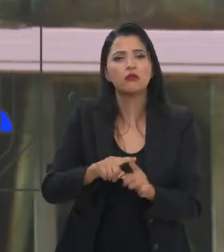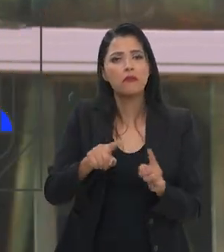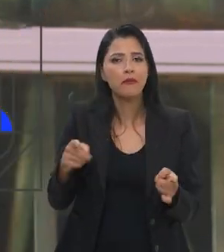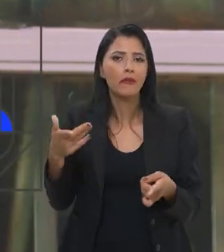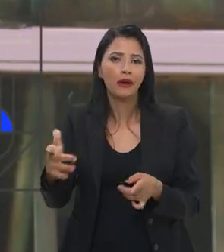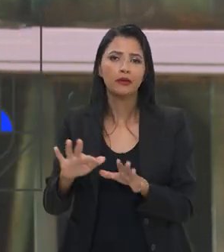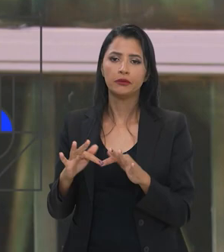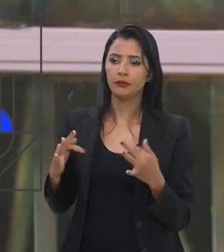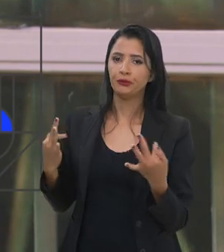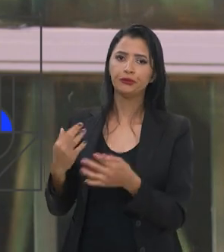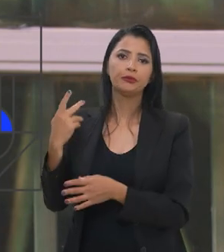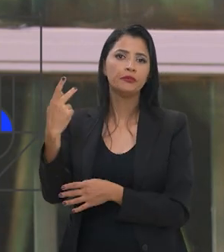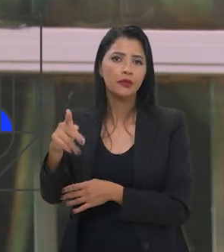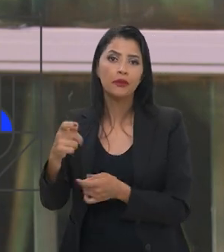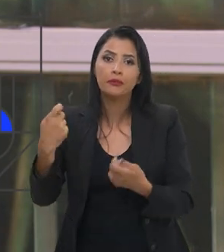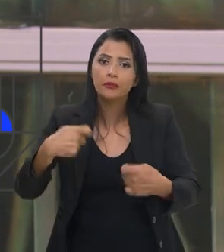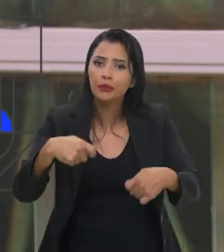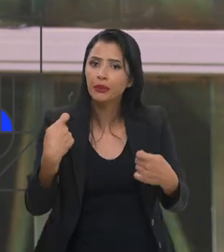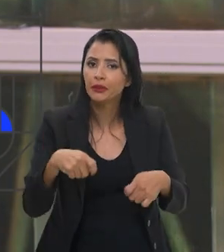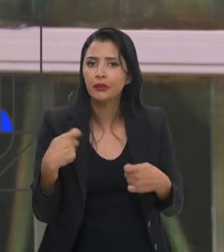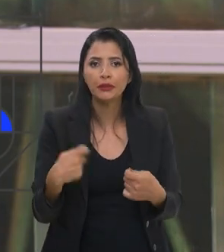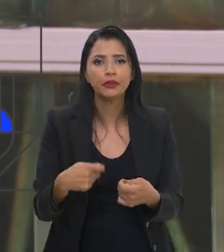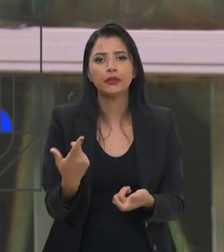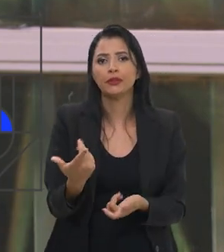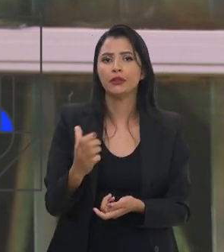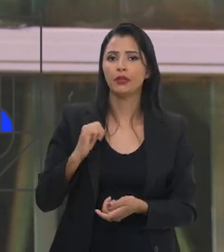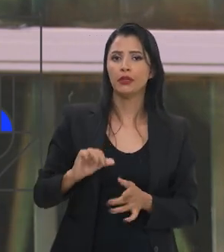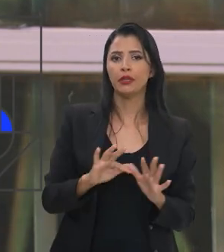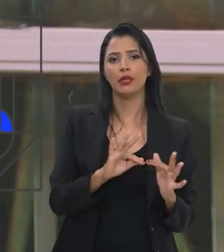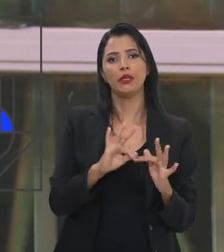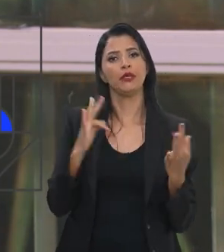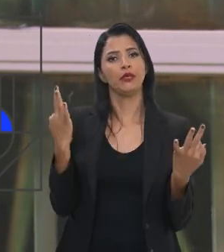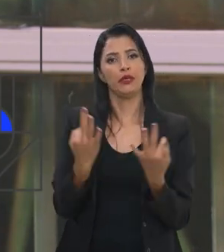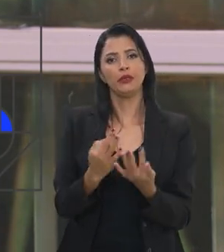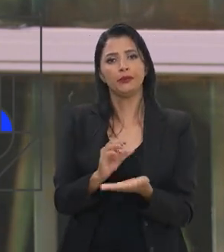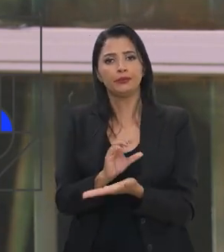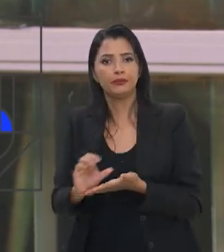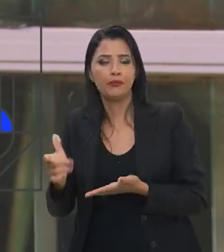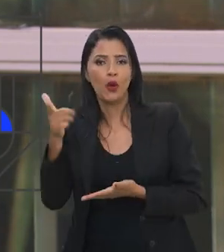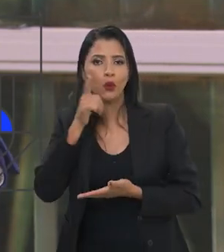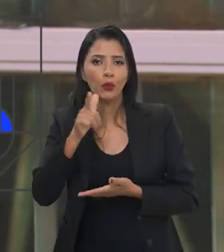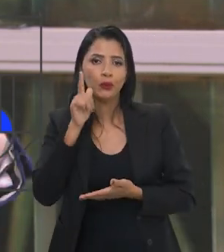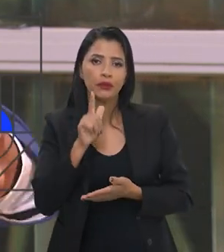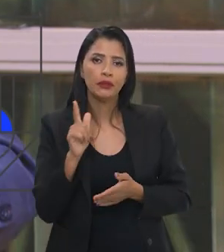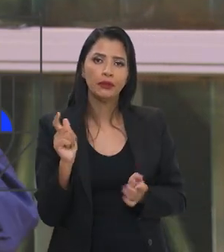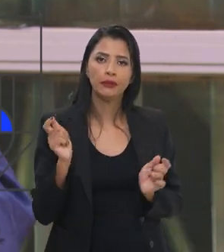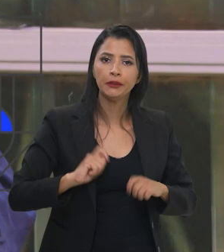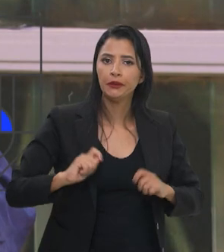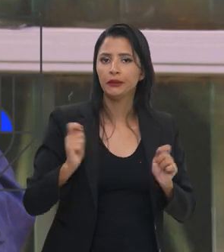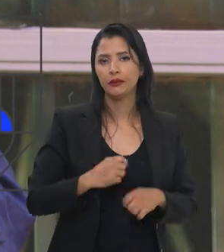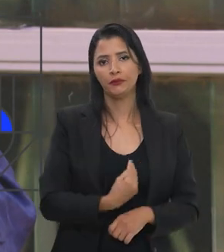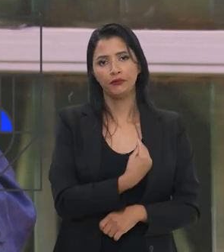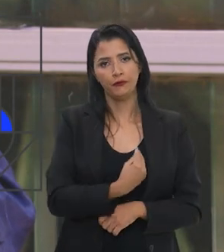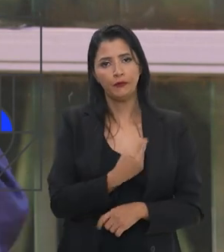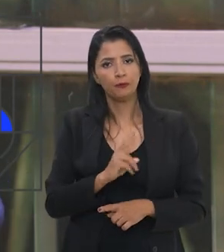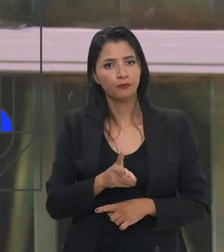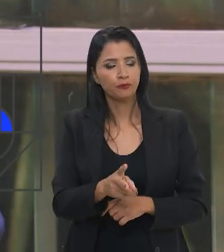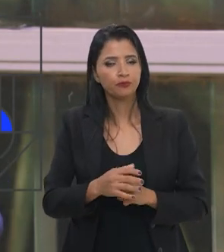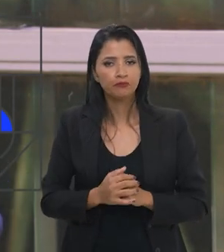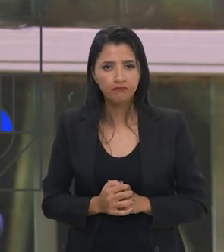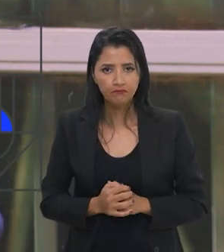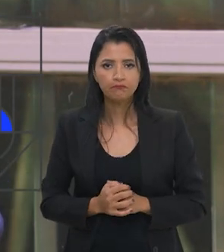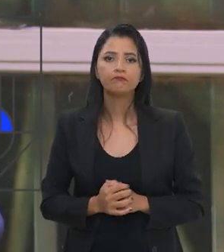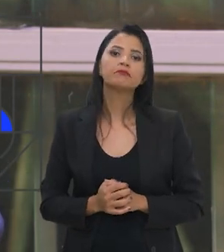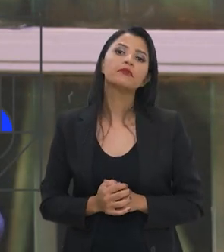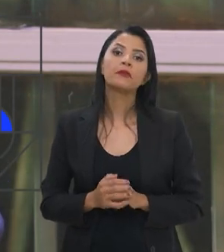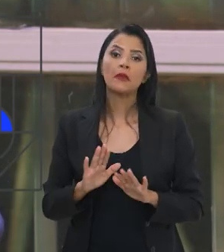mas é parte de uma família que depende da transferência de renda para poder ter uma condição não é de viver